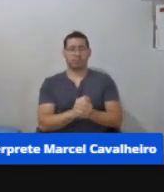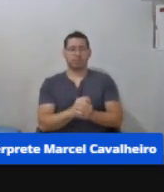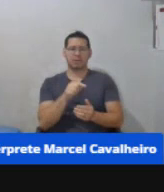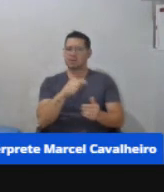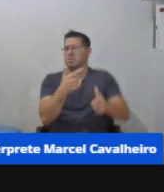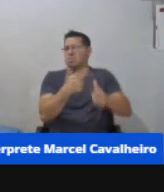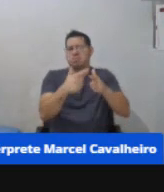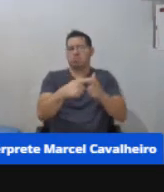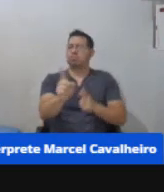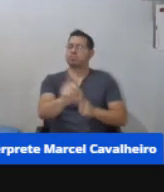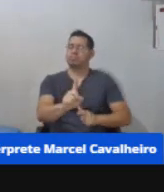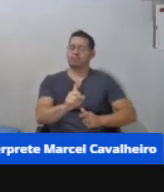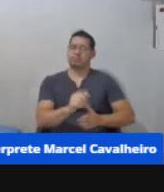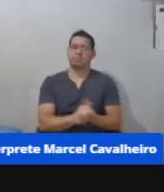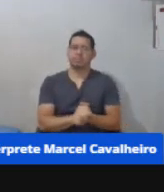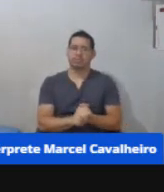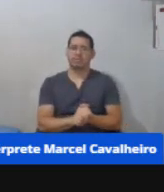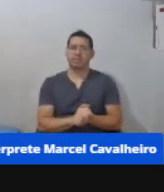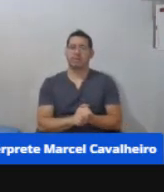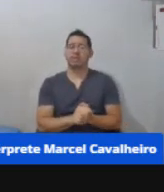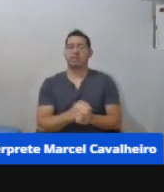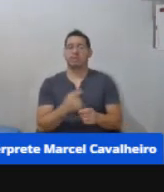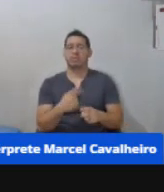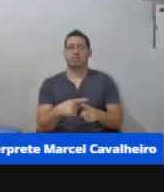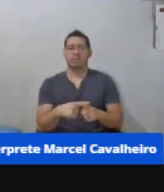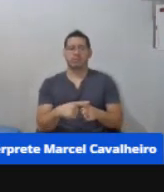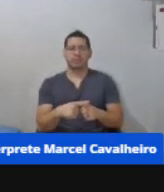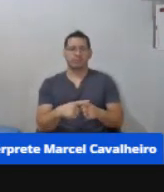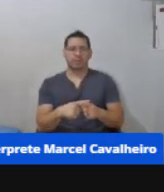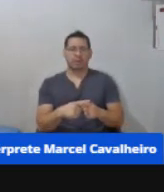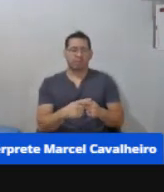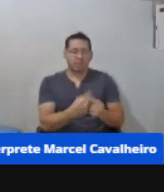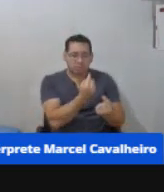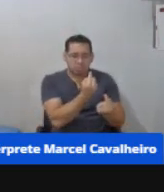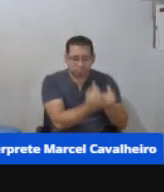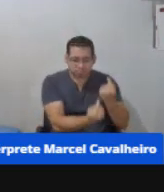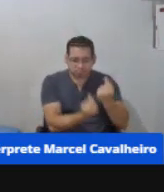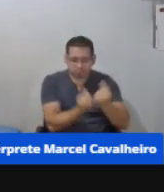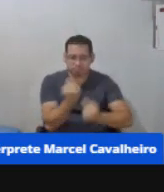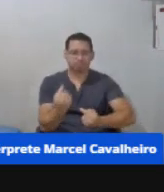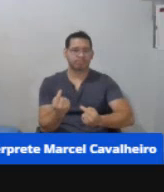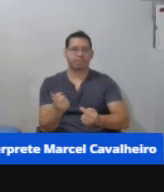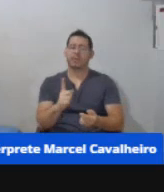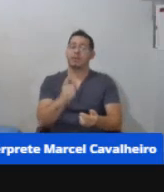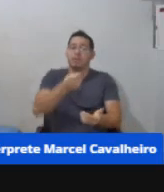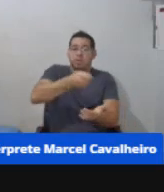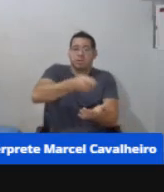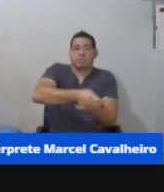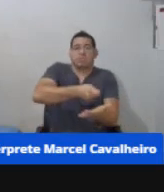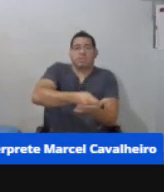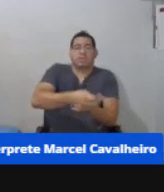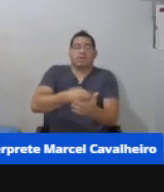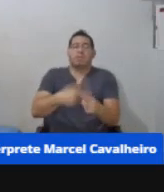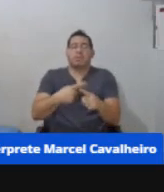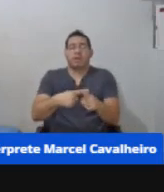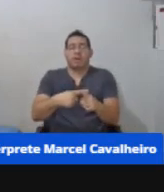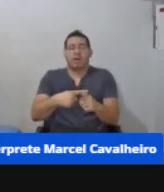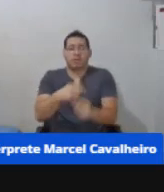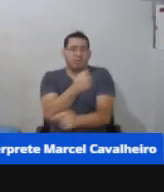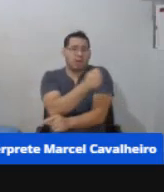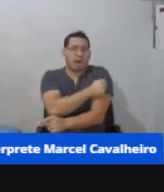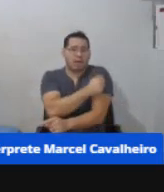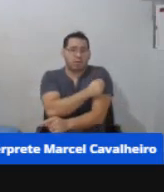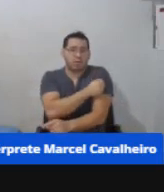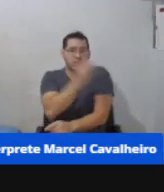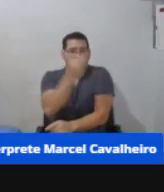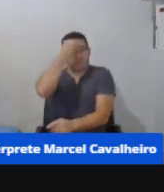problema, pois, quando se trata de item, não se exige a memorização dos estudantes, e sim domínio